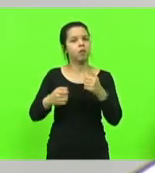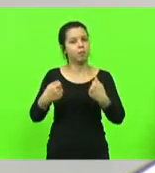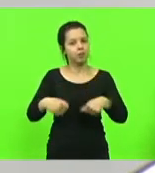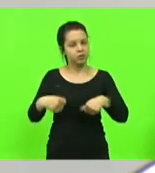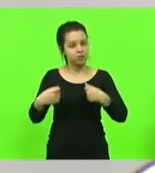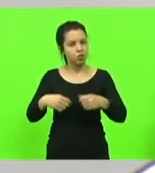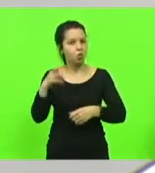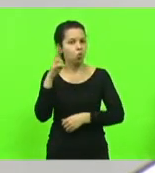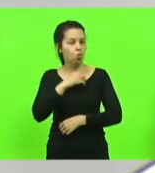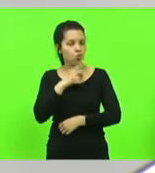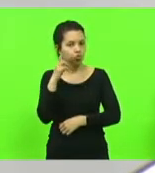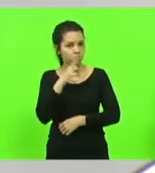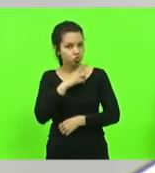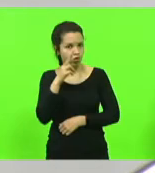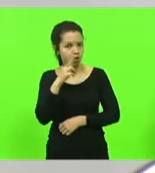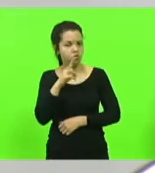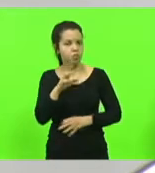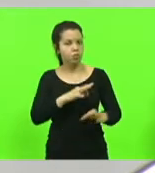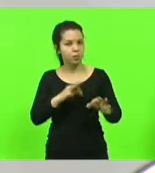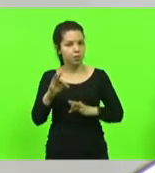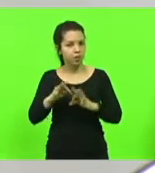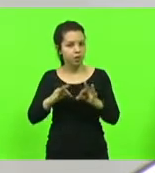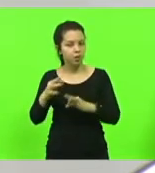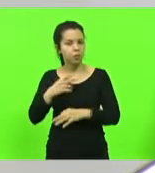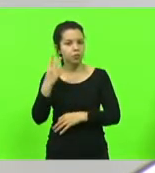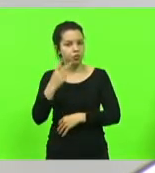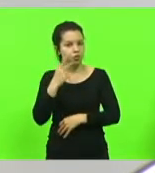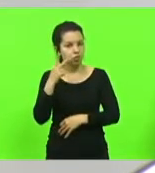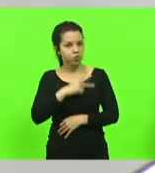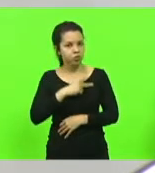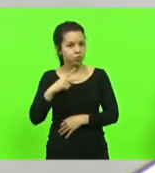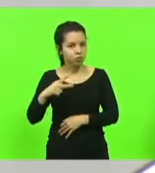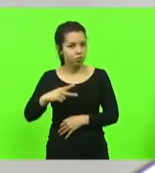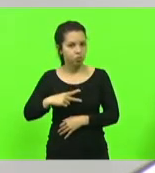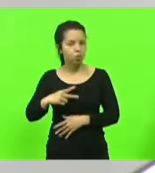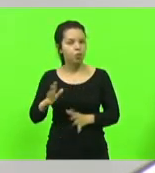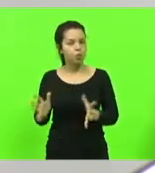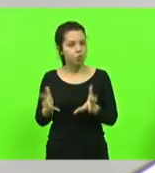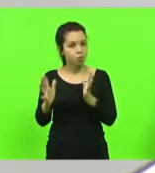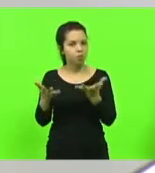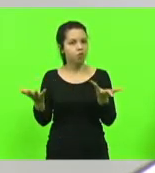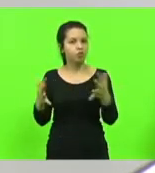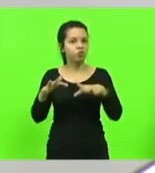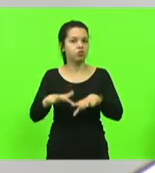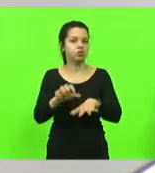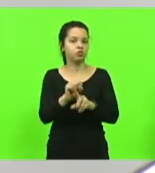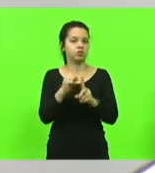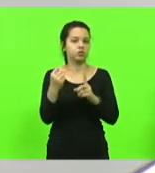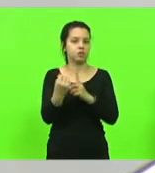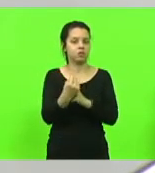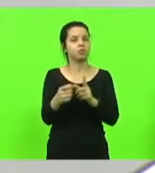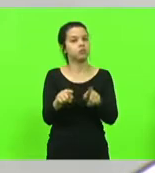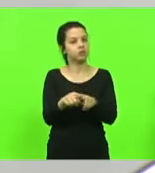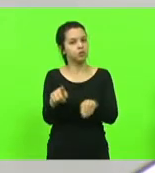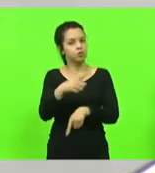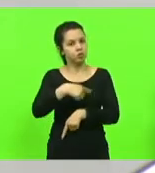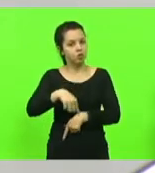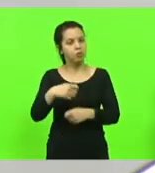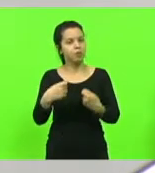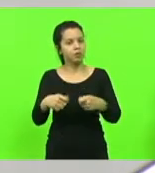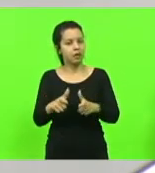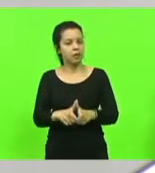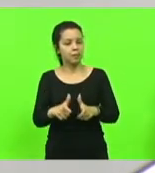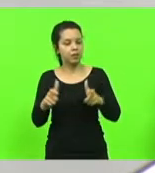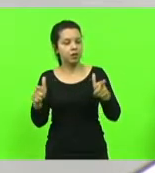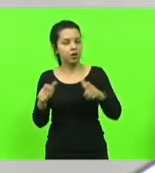políticas públicas que promovam a inclusão social, nós precisamos ampliar, estruturar